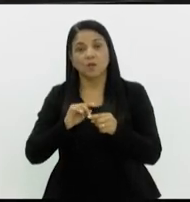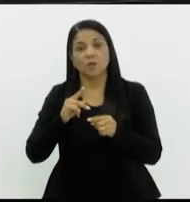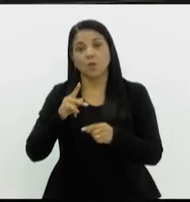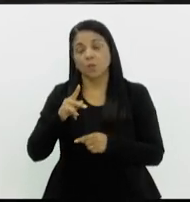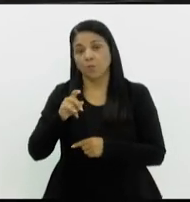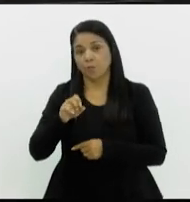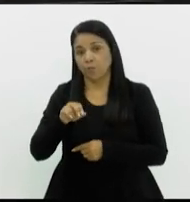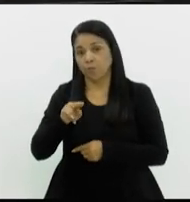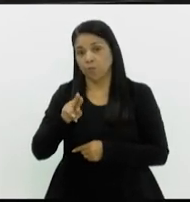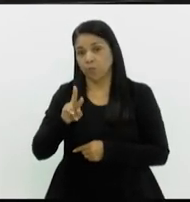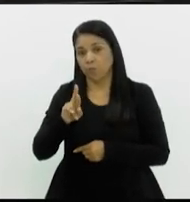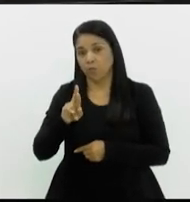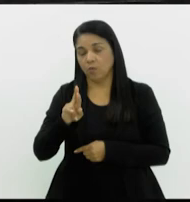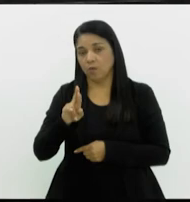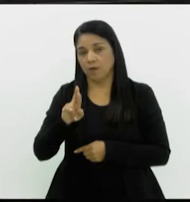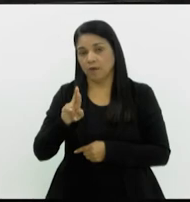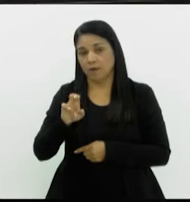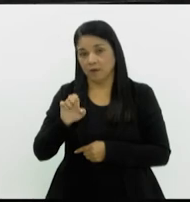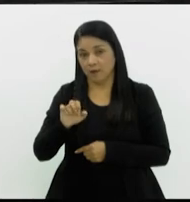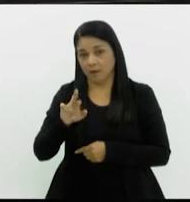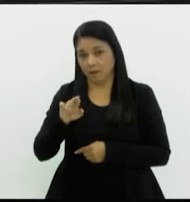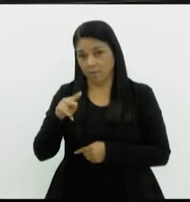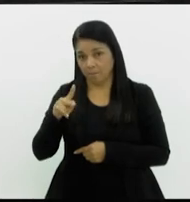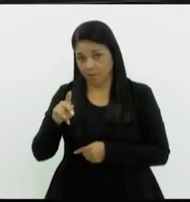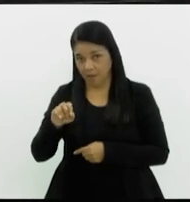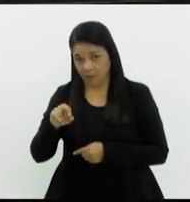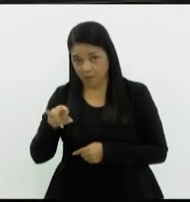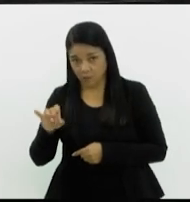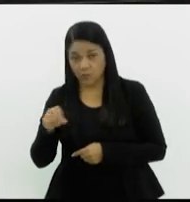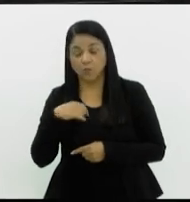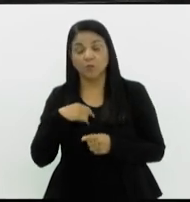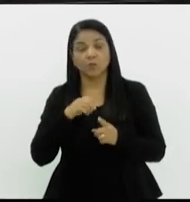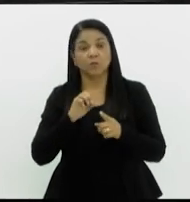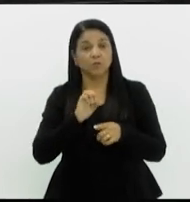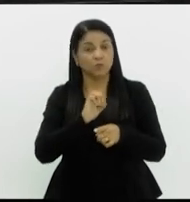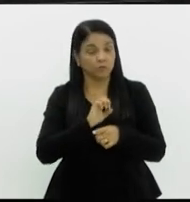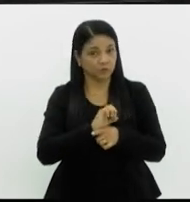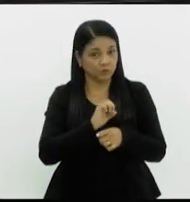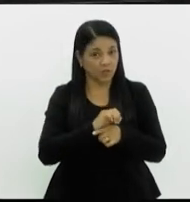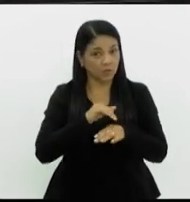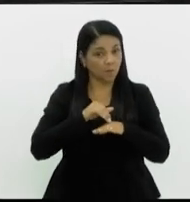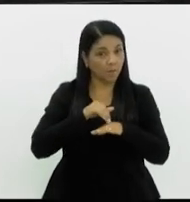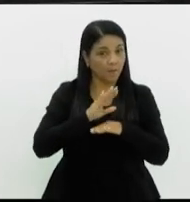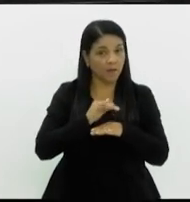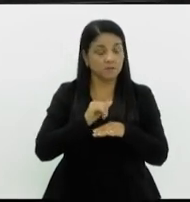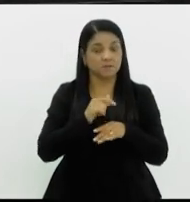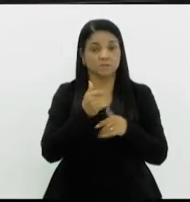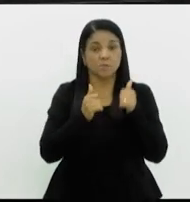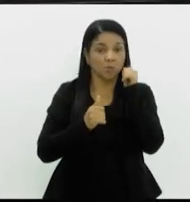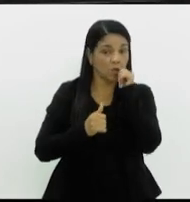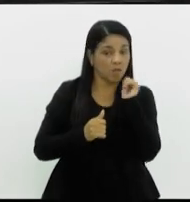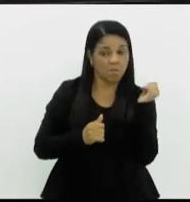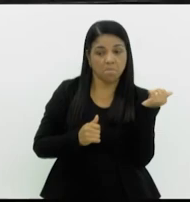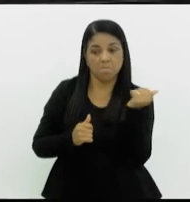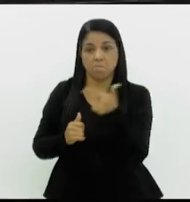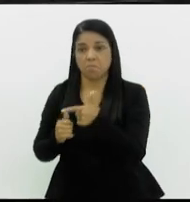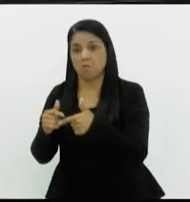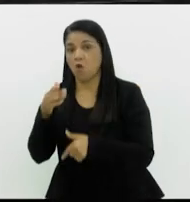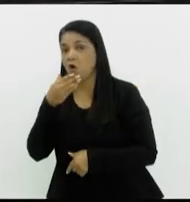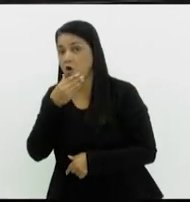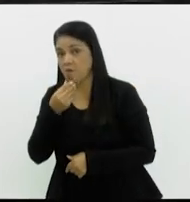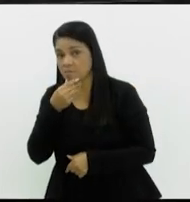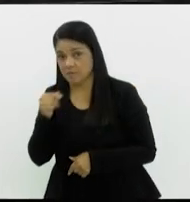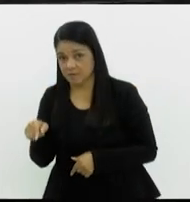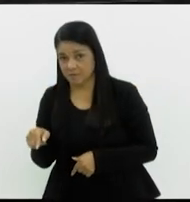puerpério. Então, nesse sentido, é central. A gente está falando de um Estado que tem mais mulheres do que homens, né? A gente está falando do Brasil,